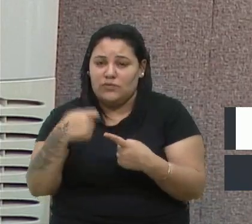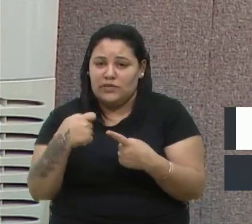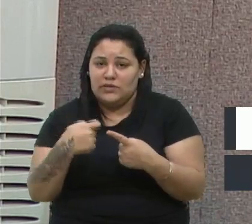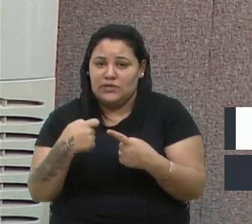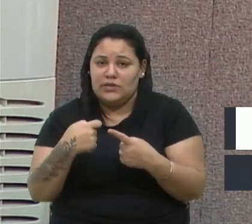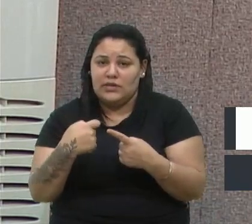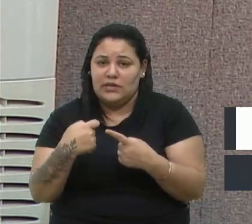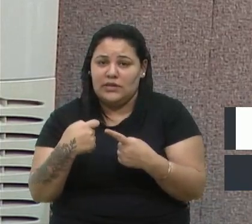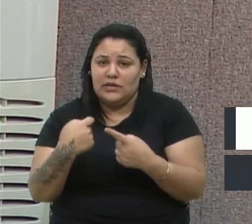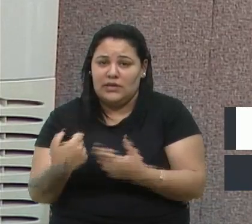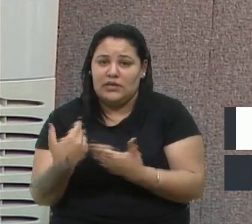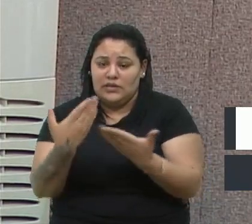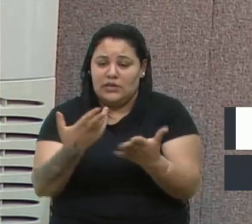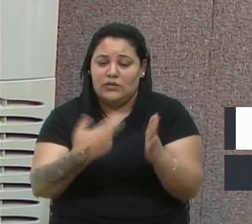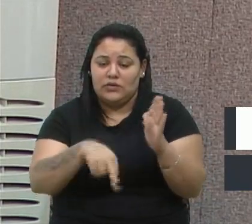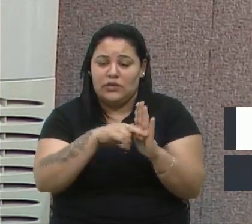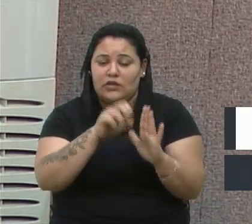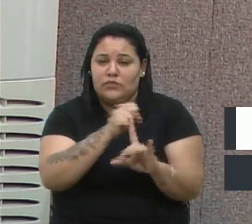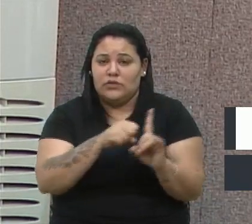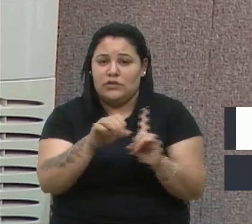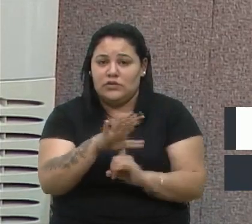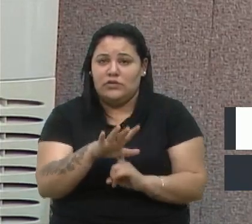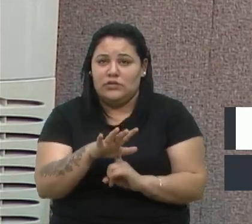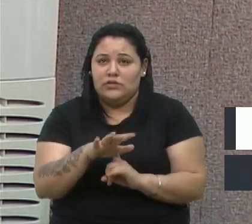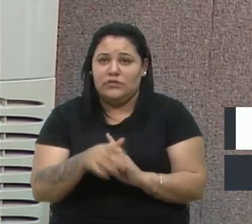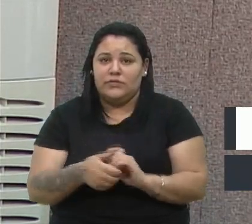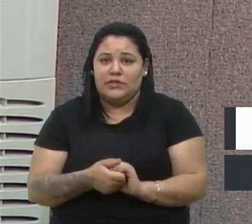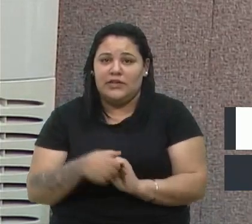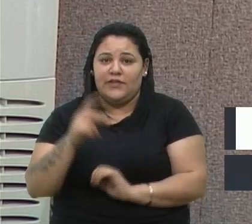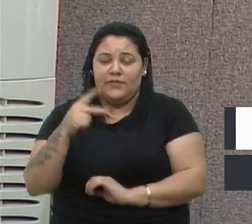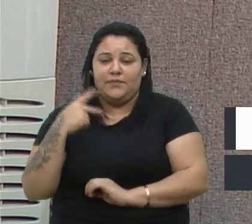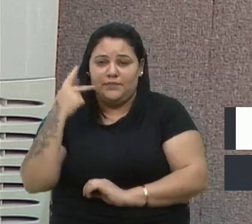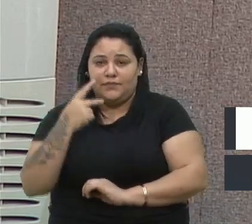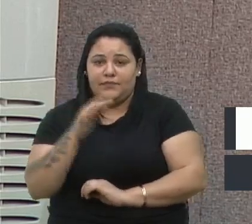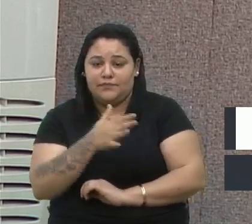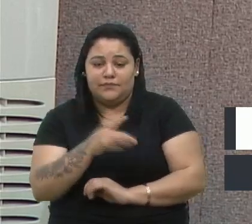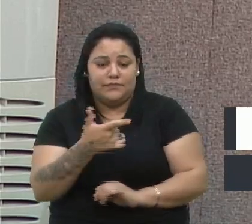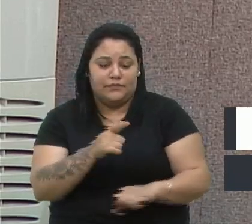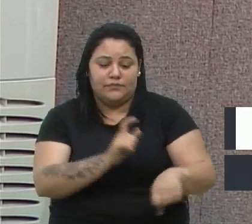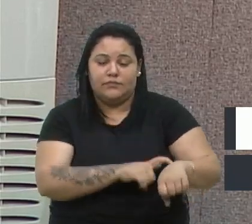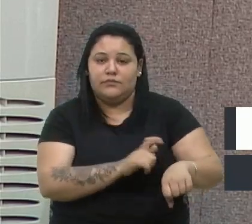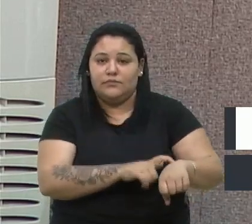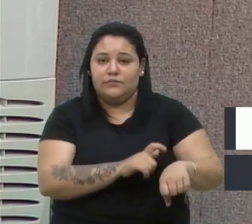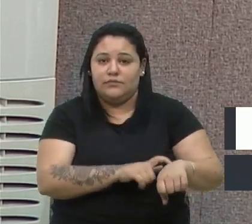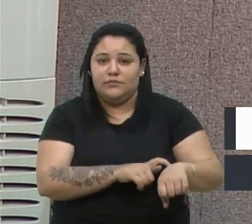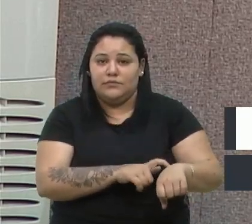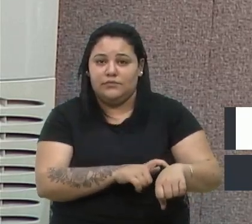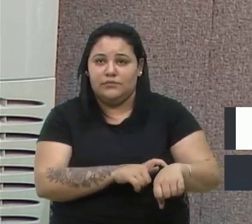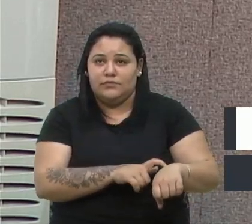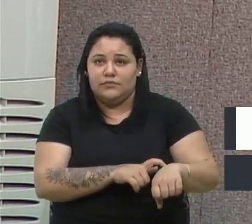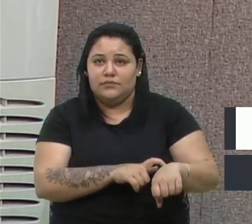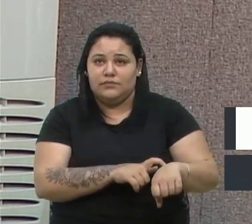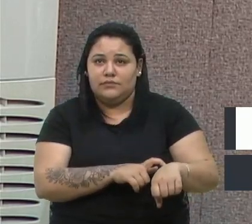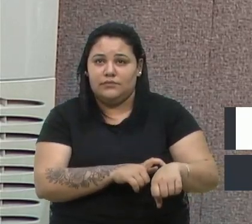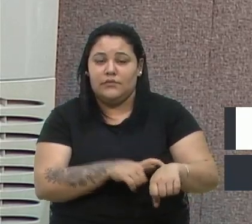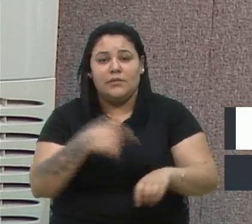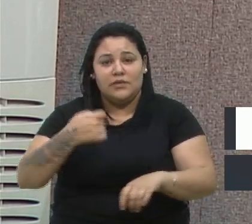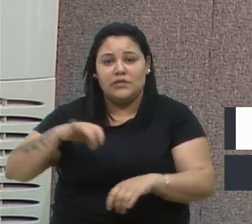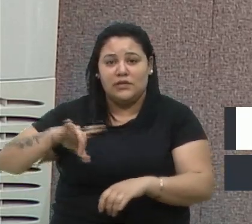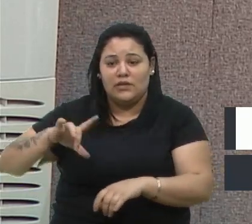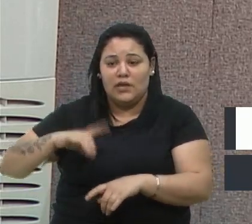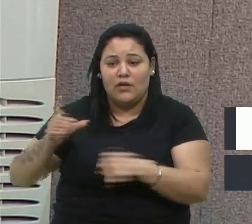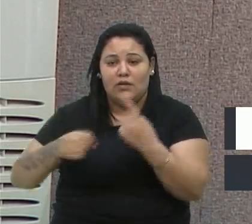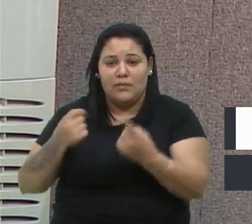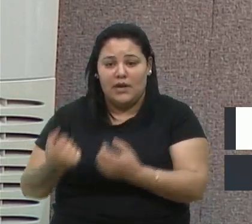para a sociedade e o vereador muitas vezes não tem tempo de ficar, ele fica muito tempo debatendo nas comissões, tem que ter alguém para redigir, para entregar